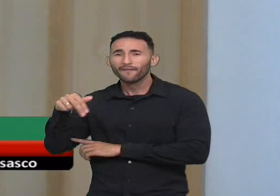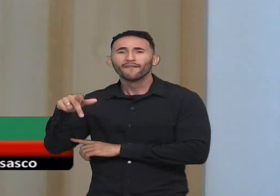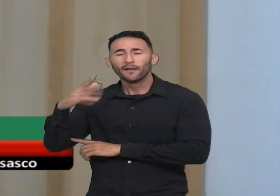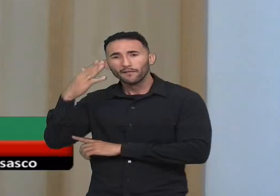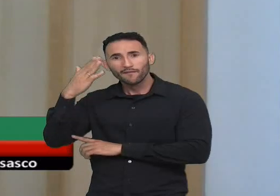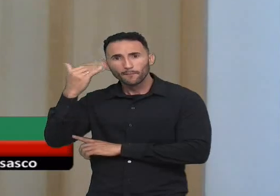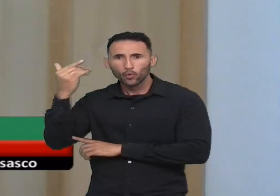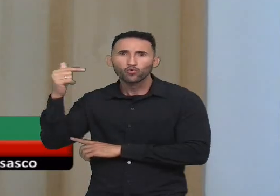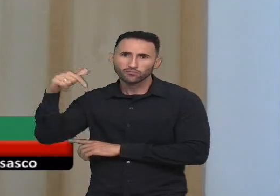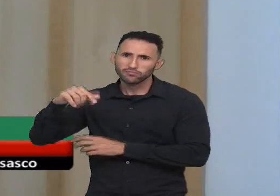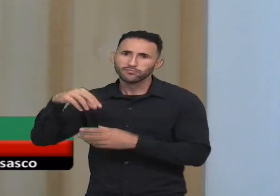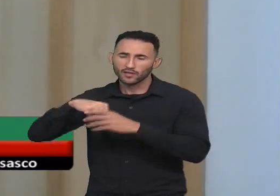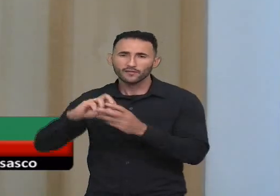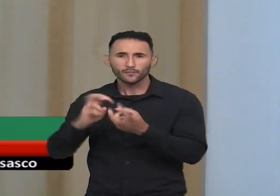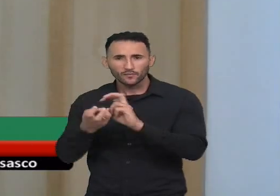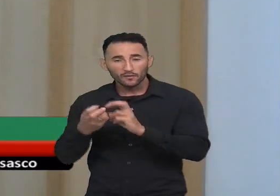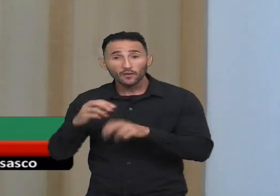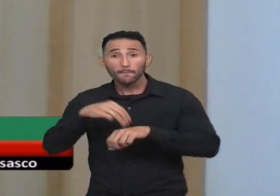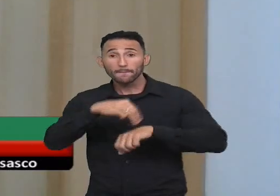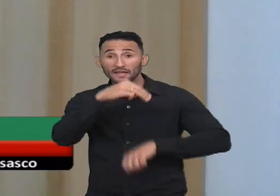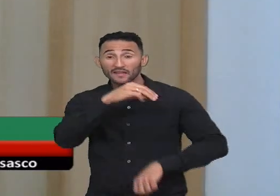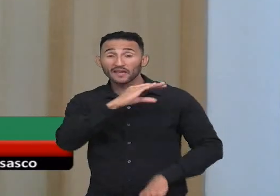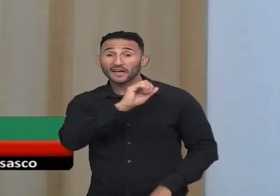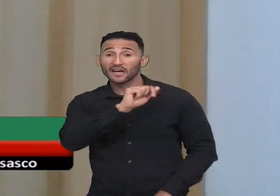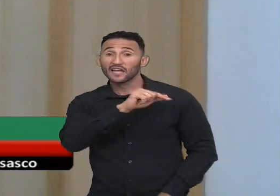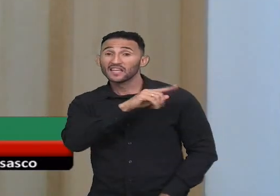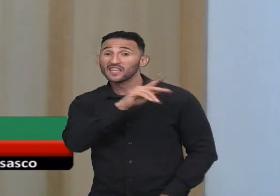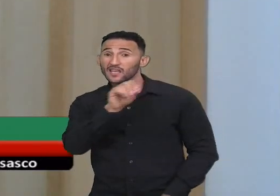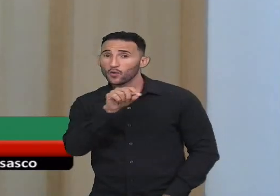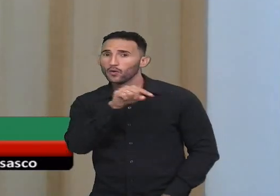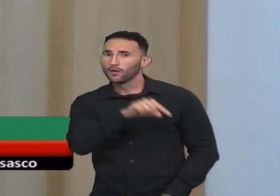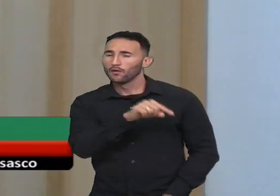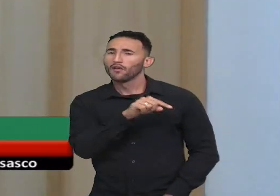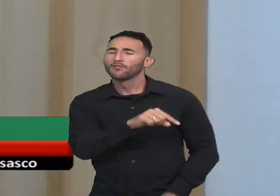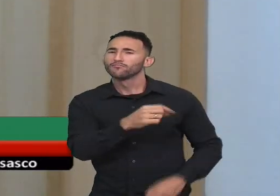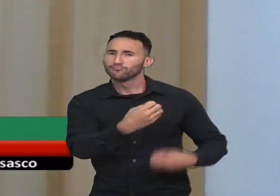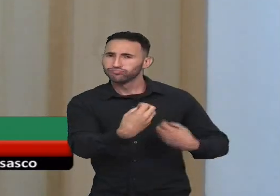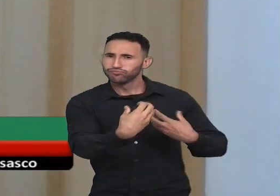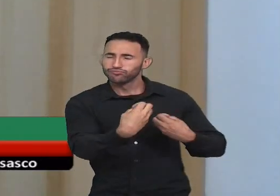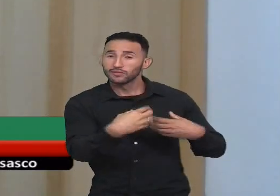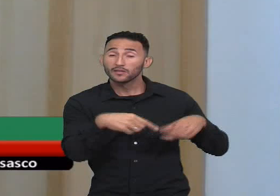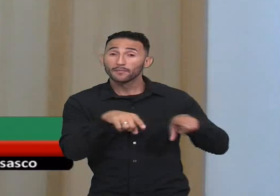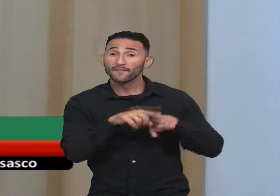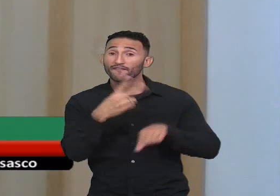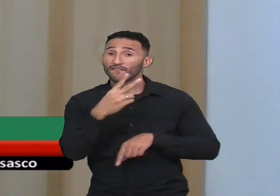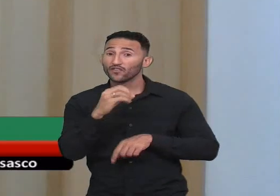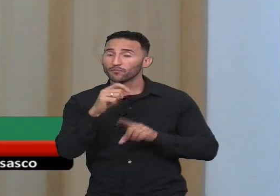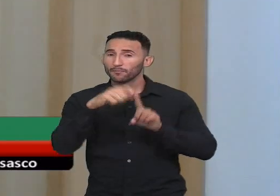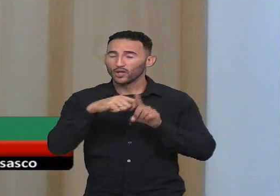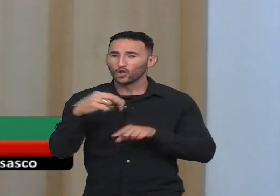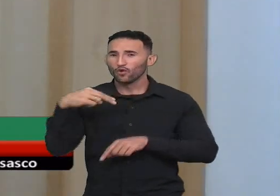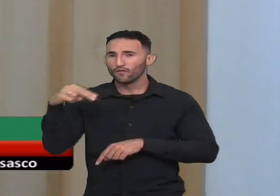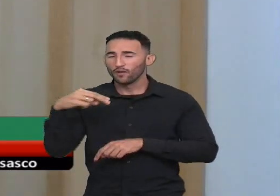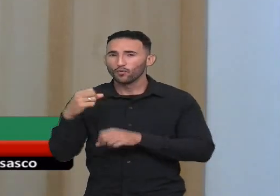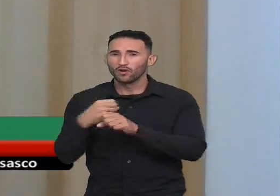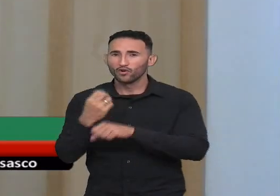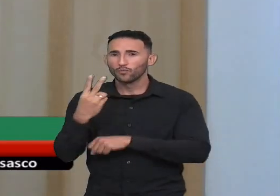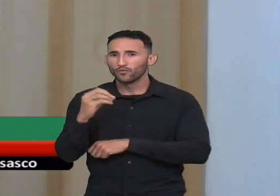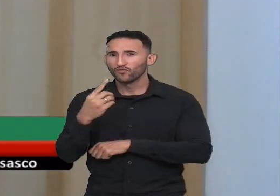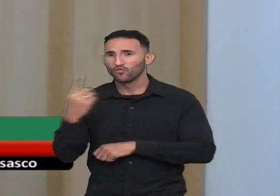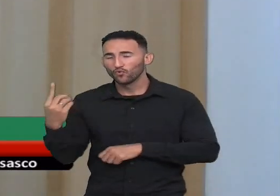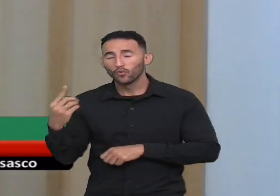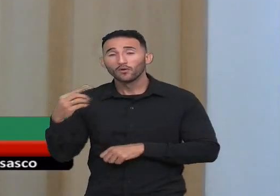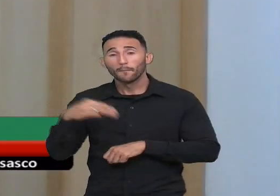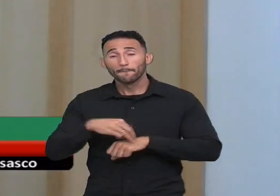Também foi treinado pelo mestre Canhão, que foi aluno do mestre Bimba. E em 20 de novembro de 2021, recebeu o diploma